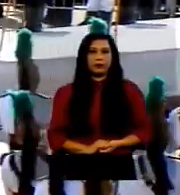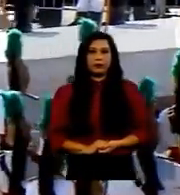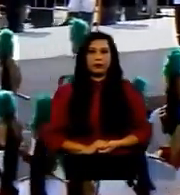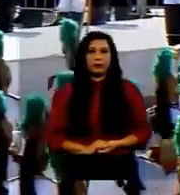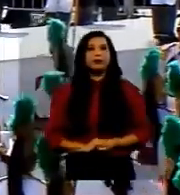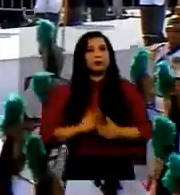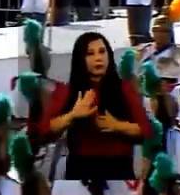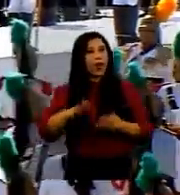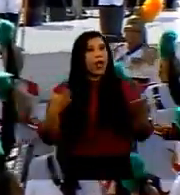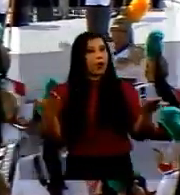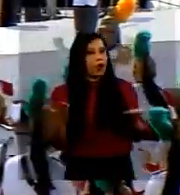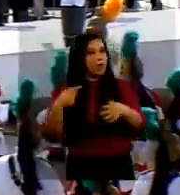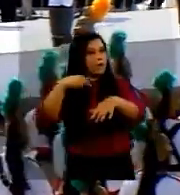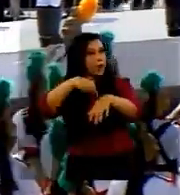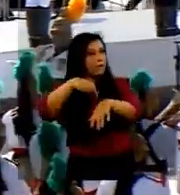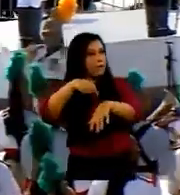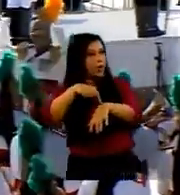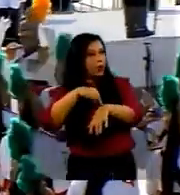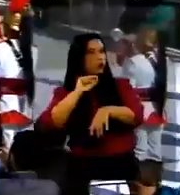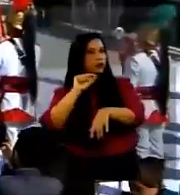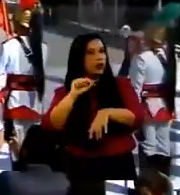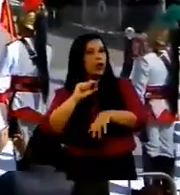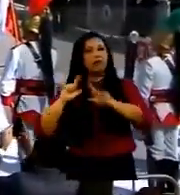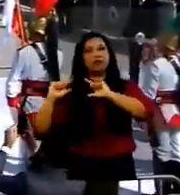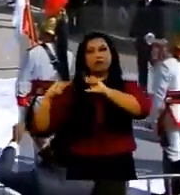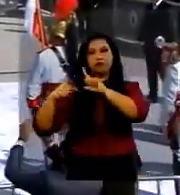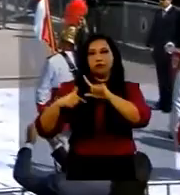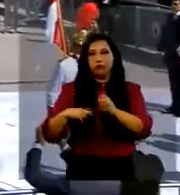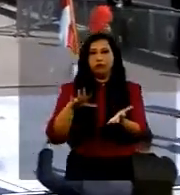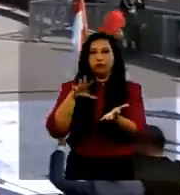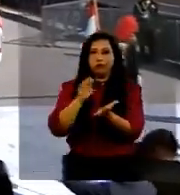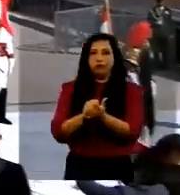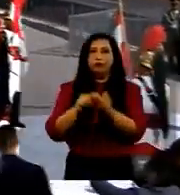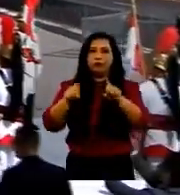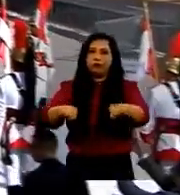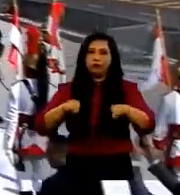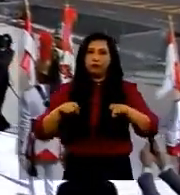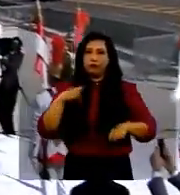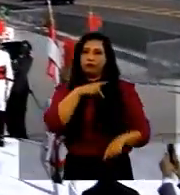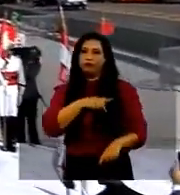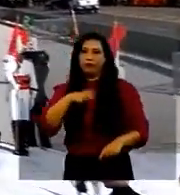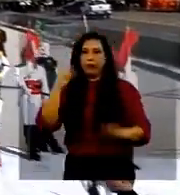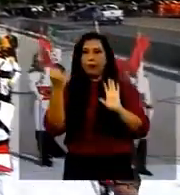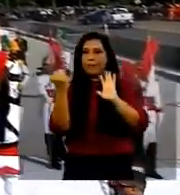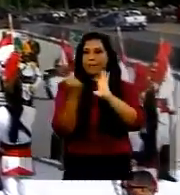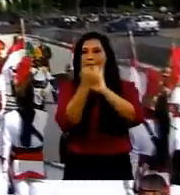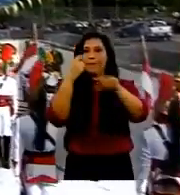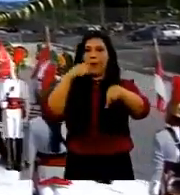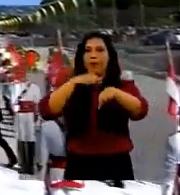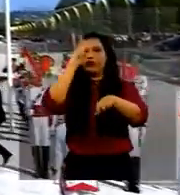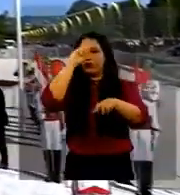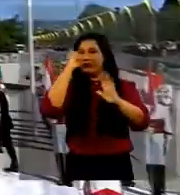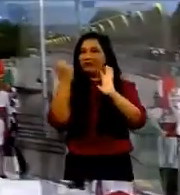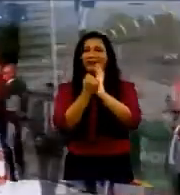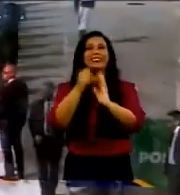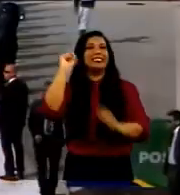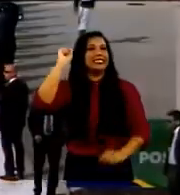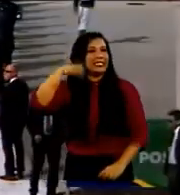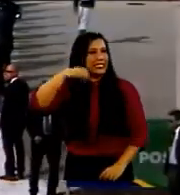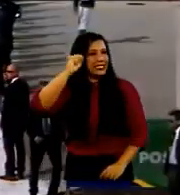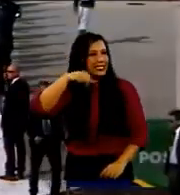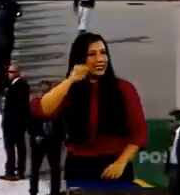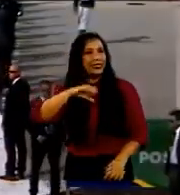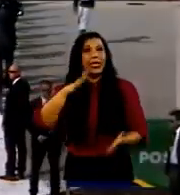Mais um momento aí do rito da posse presidencial, momento histórico, Daniele. Isso mesmo, Paulo. A hora que